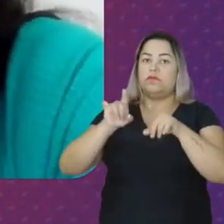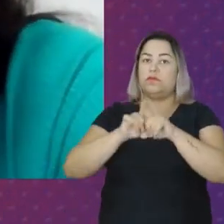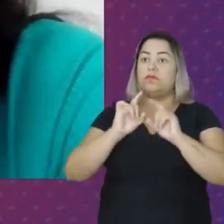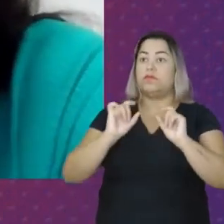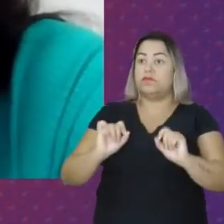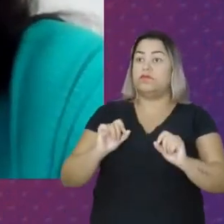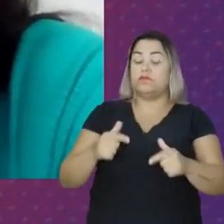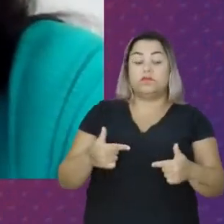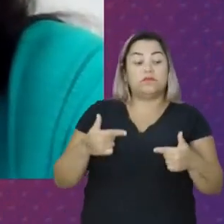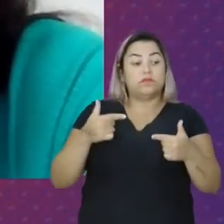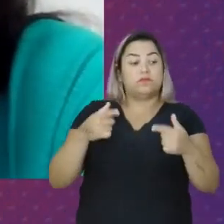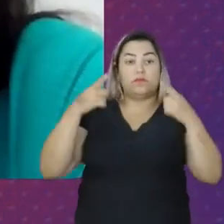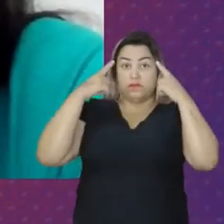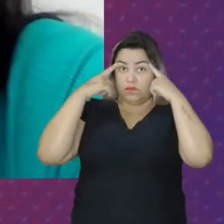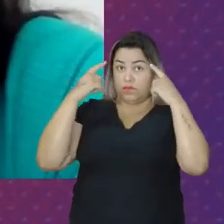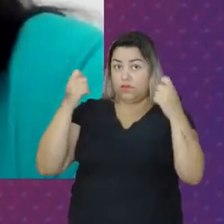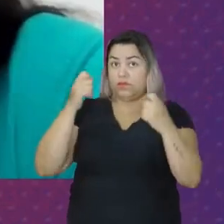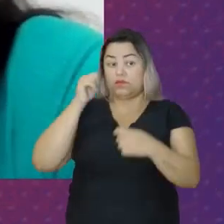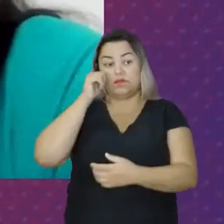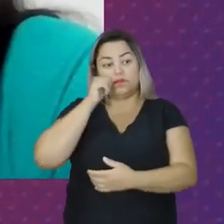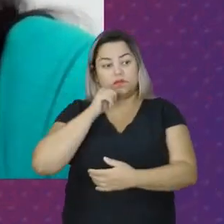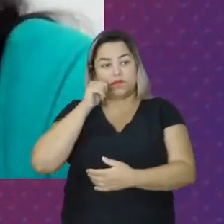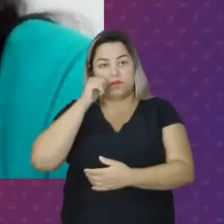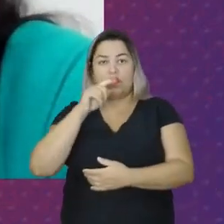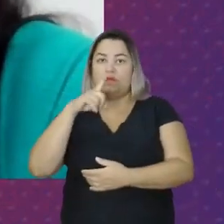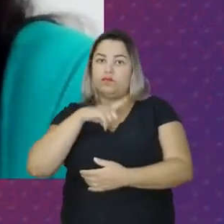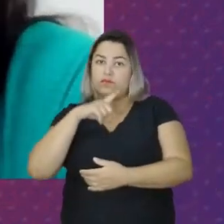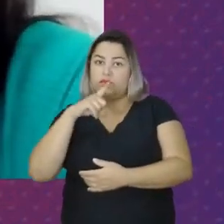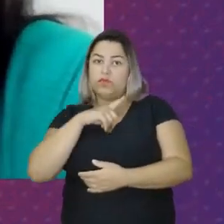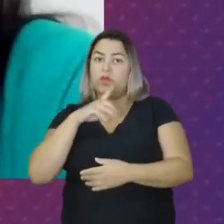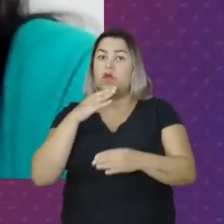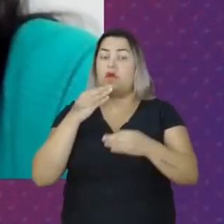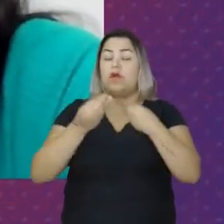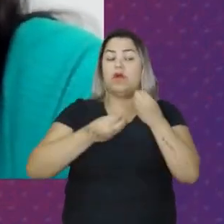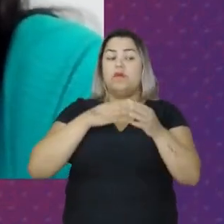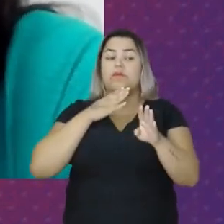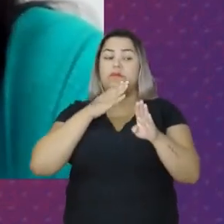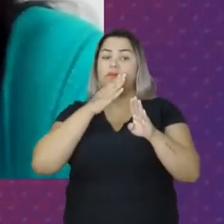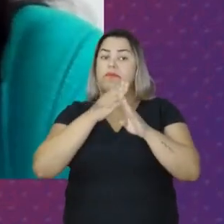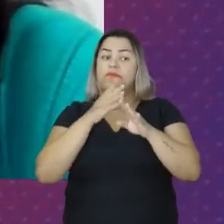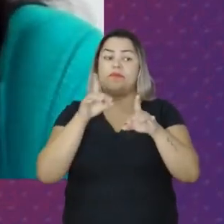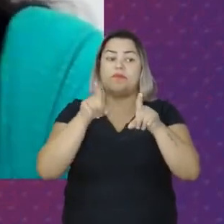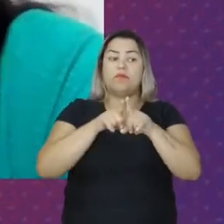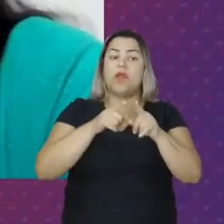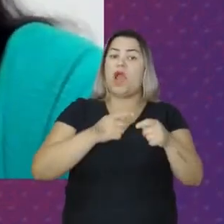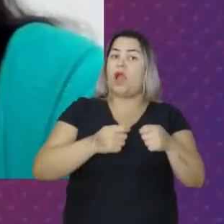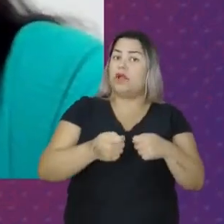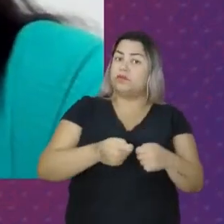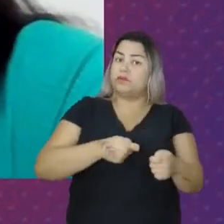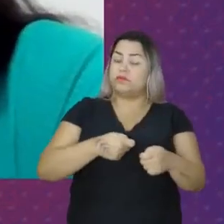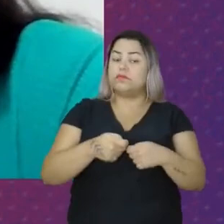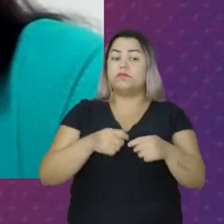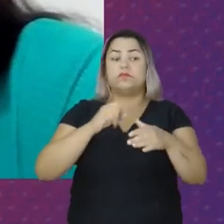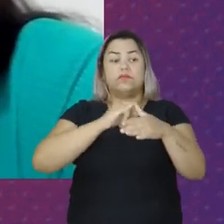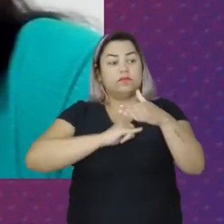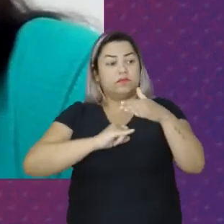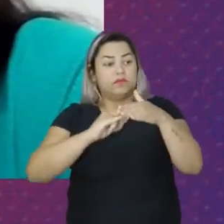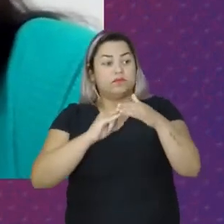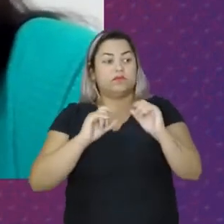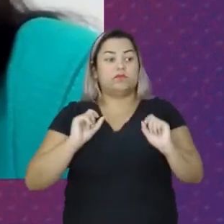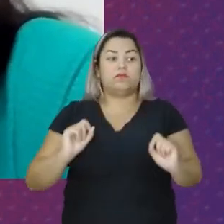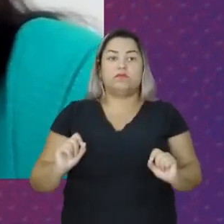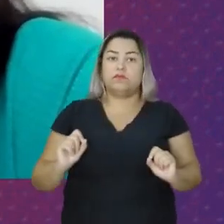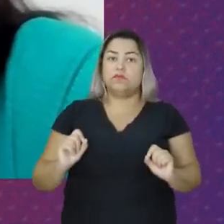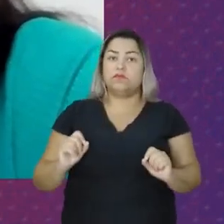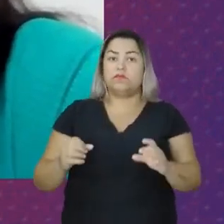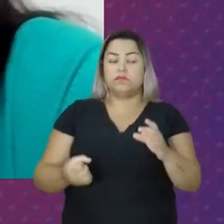Secretaria de Enfrentamento à Violência contra as Mulheres da época tinha como objetivo também a articulação de instituições. Então, com